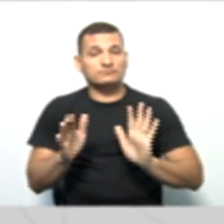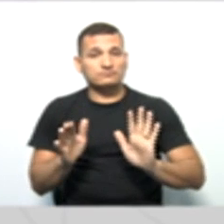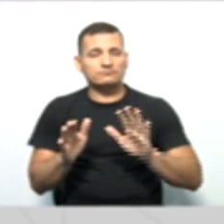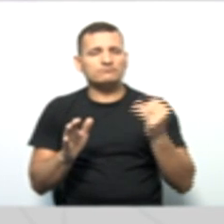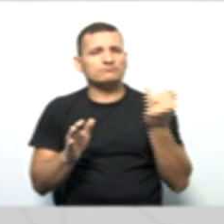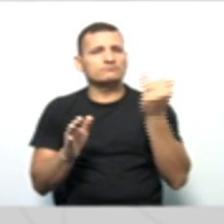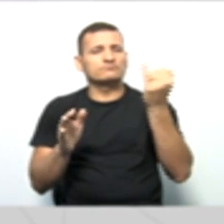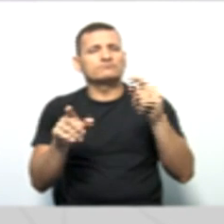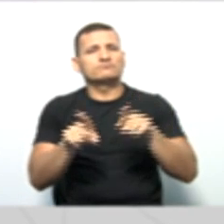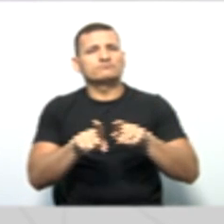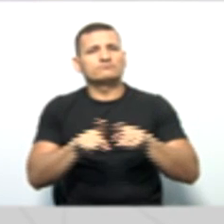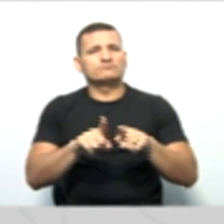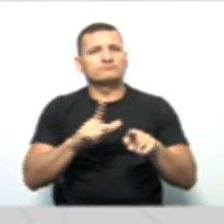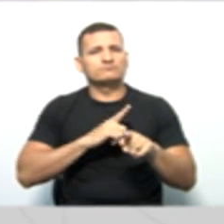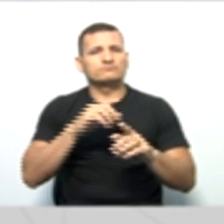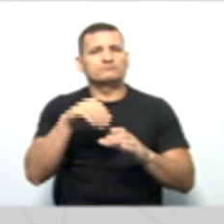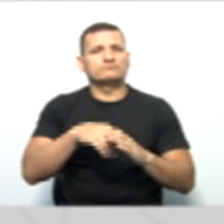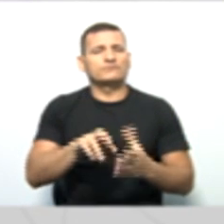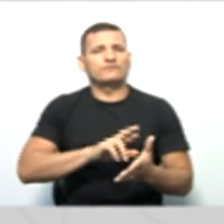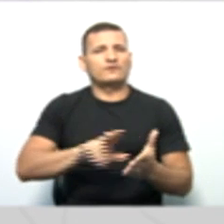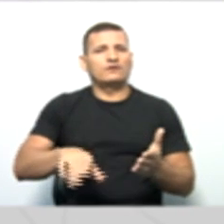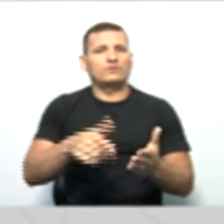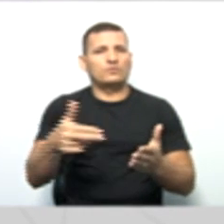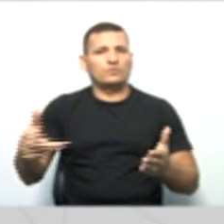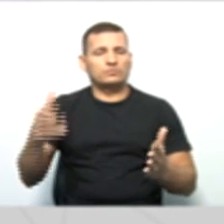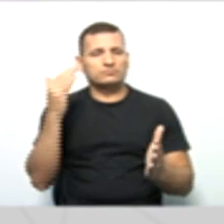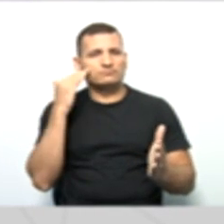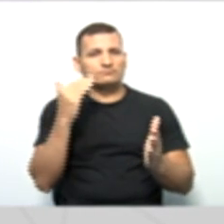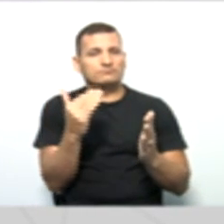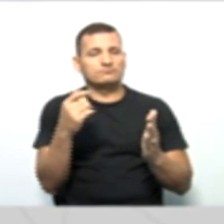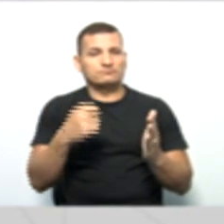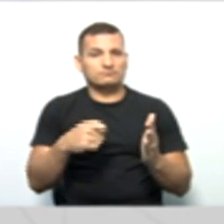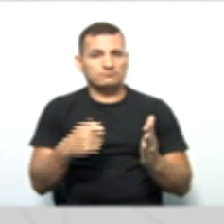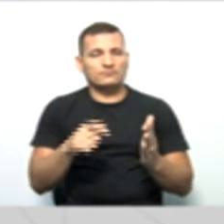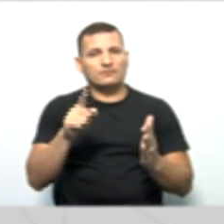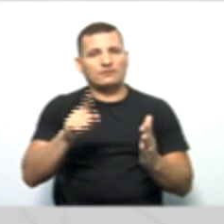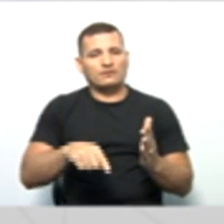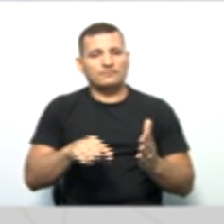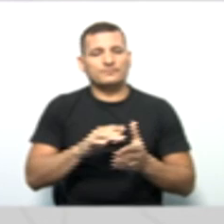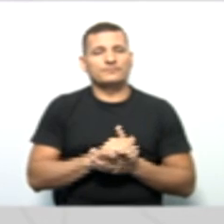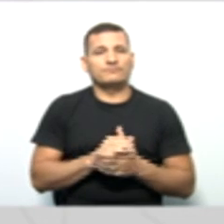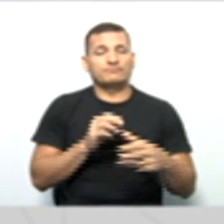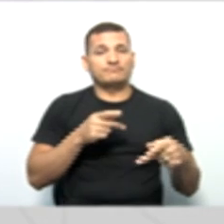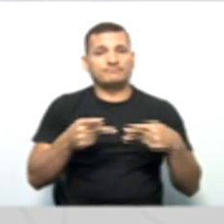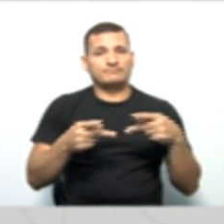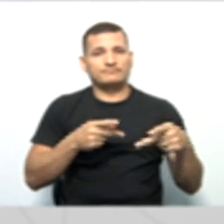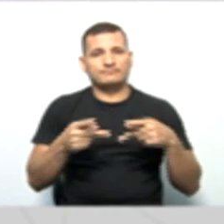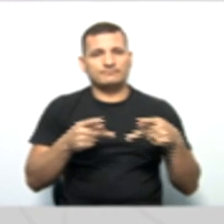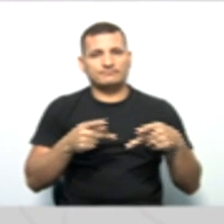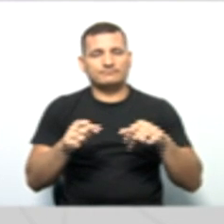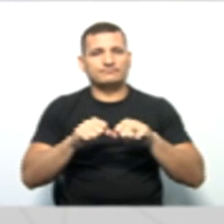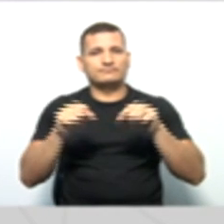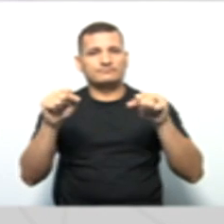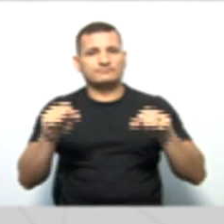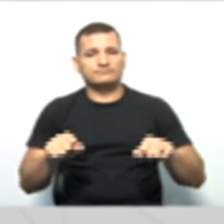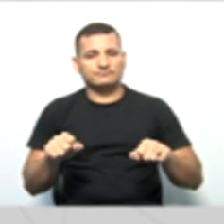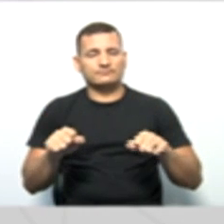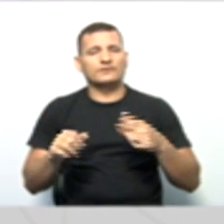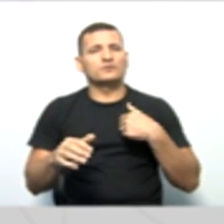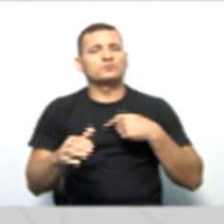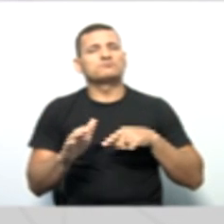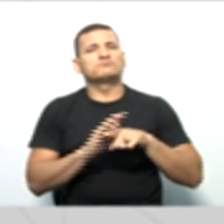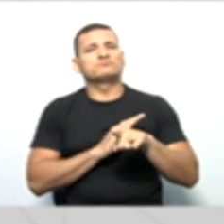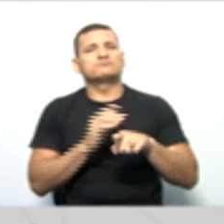que engloba várias outras tarefas que devem ser seguidas, é a atividade de projetar o nosso software. E aí eu já